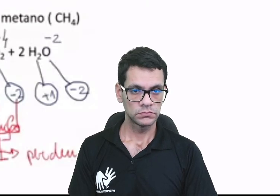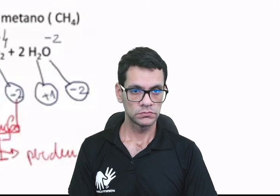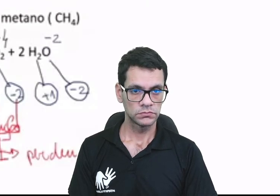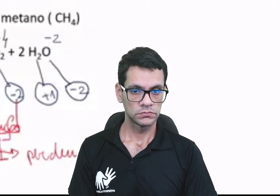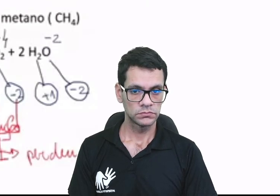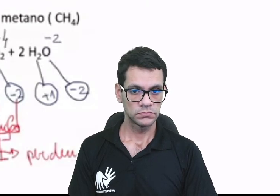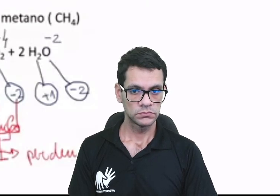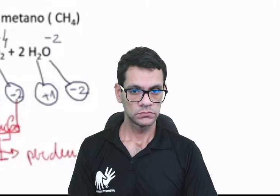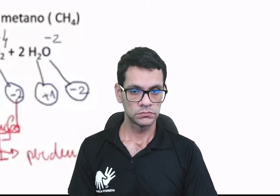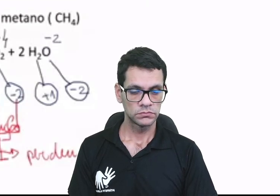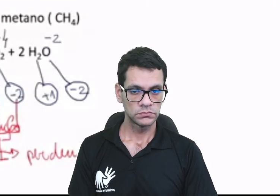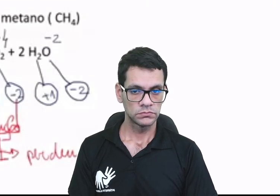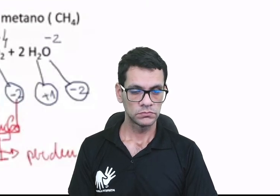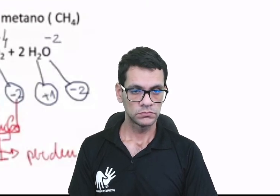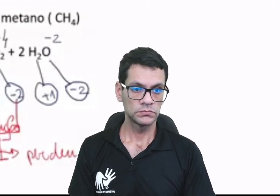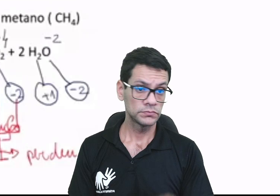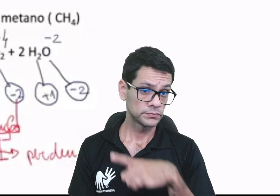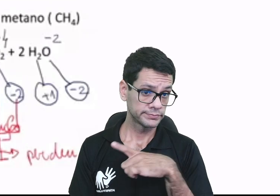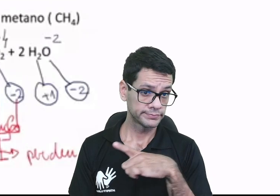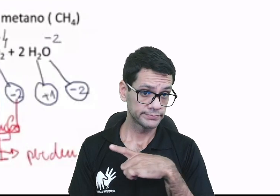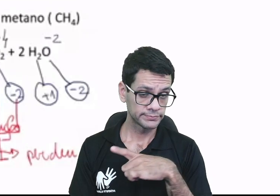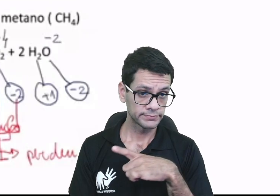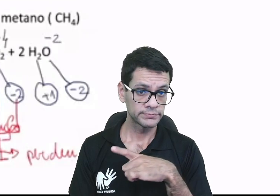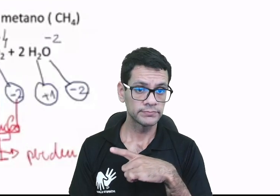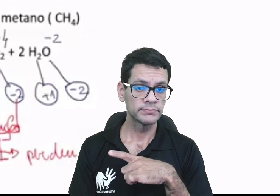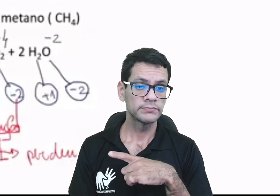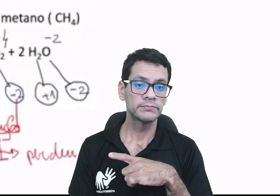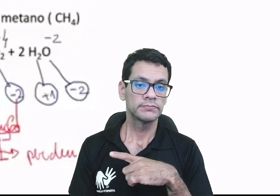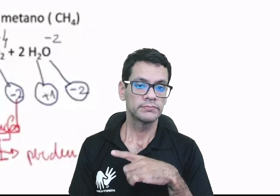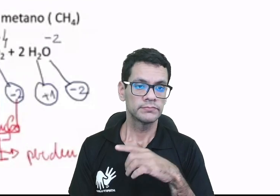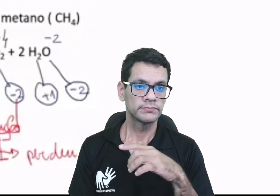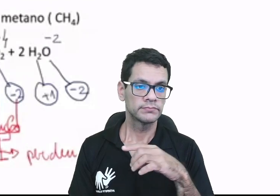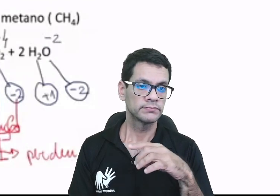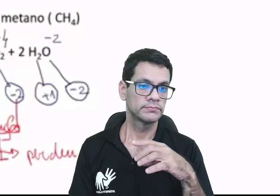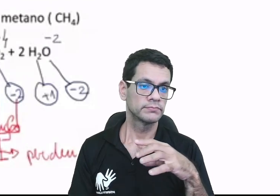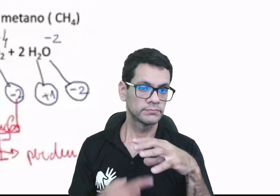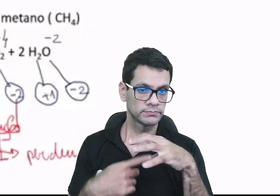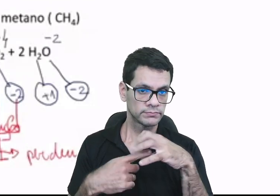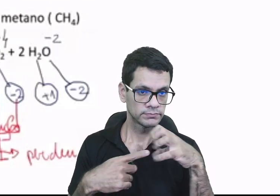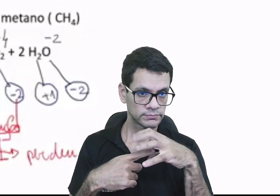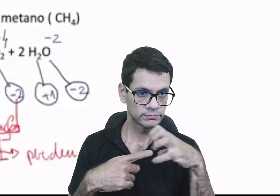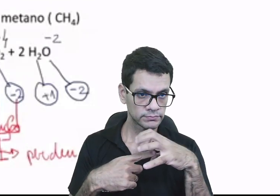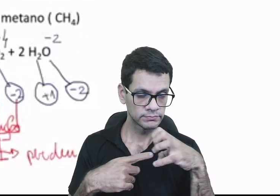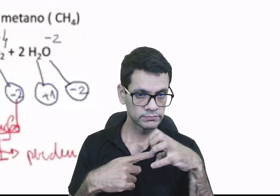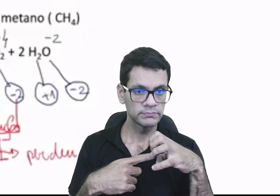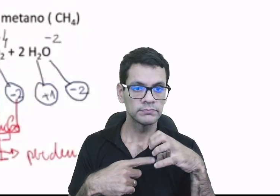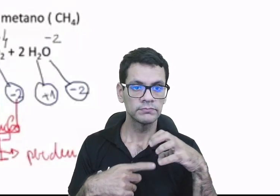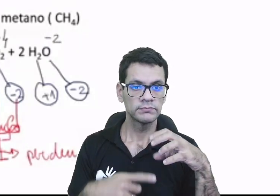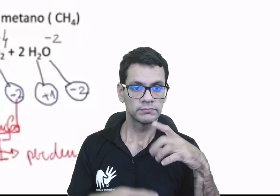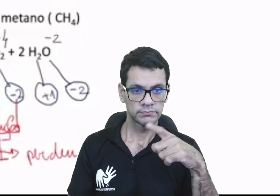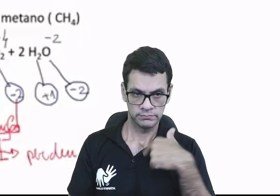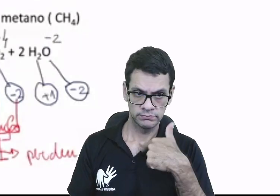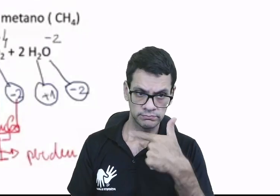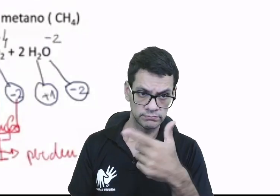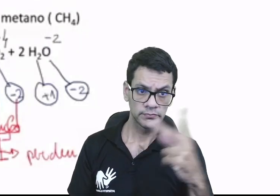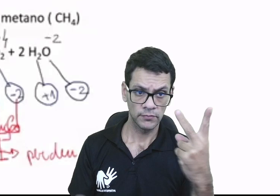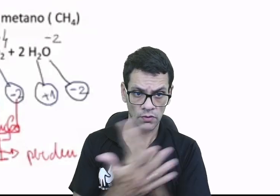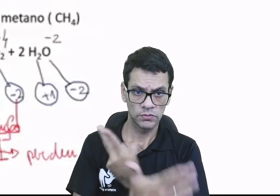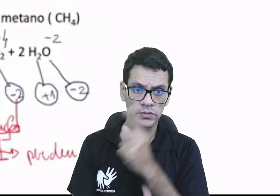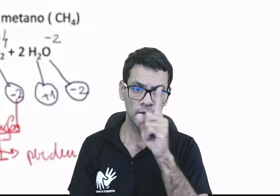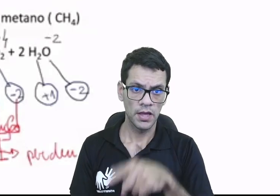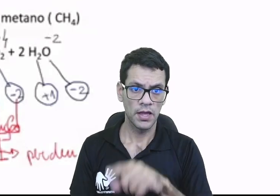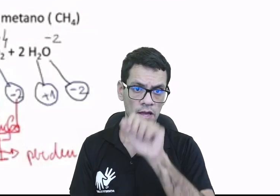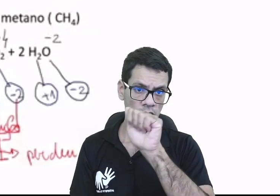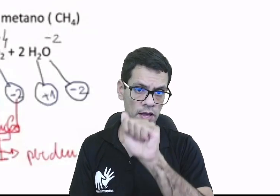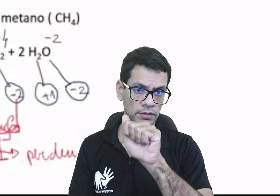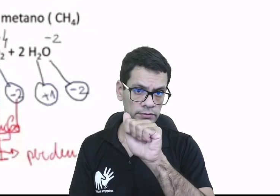E aqui a gente tem quem sofreu oxidação como sendo o agente